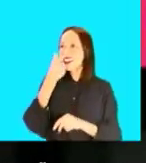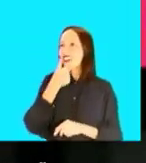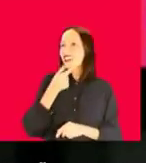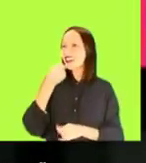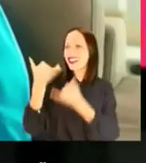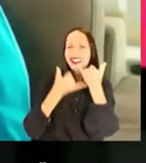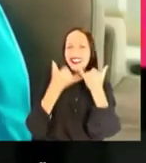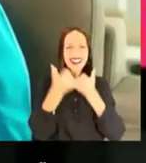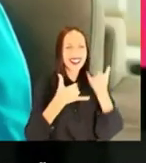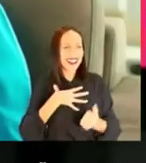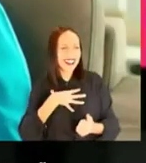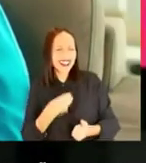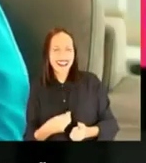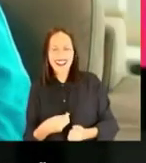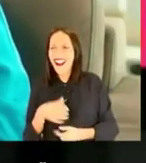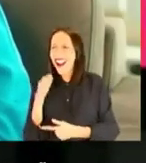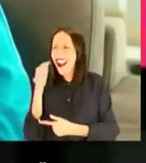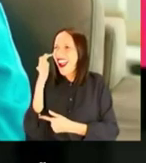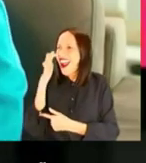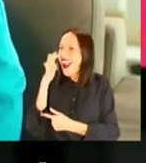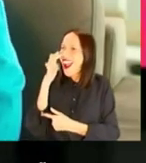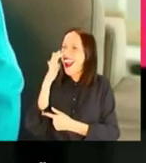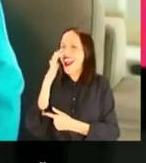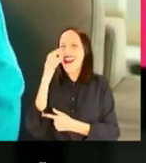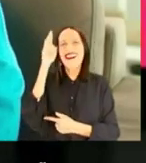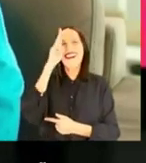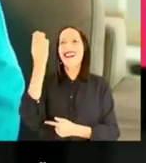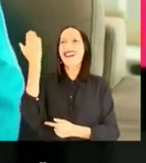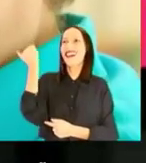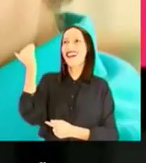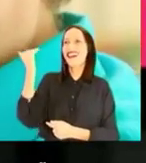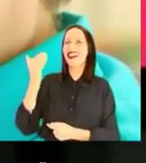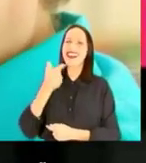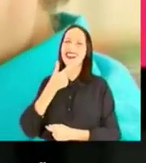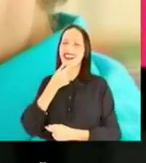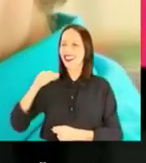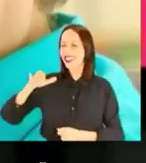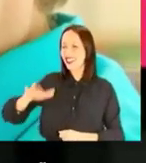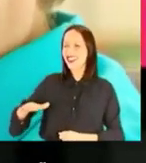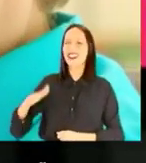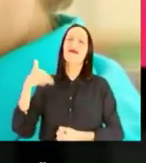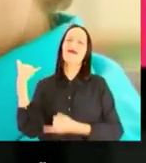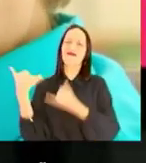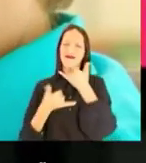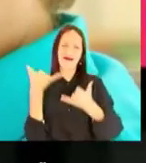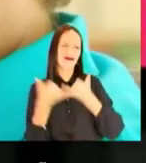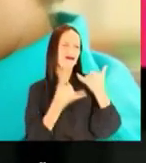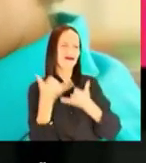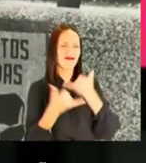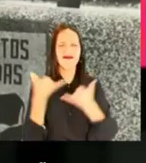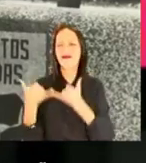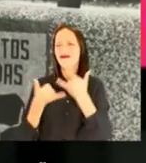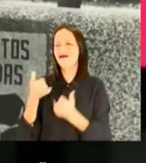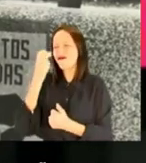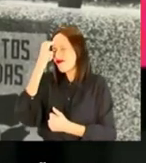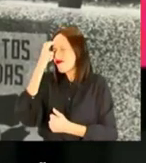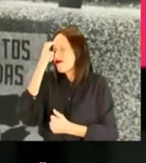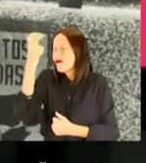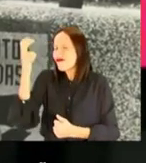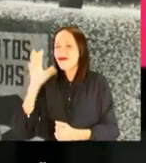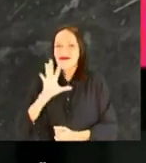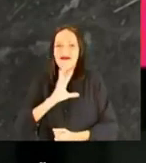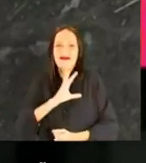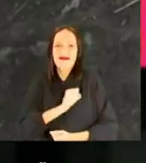Boulos. Quando eu vejo o Guilherme assim, brincando com as filhas, né? Fico observando e lembro do meu menino. Ele era um